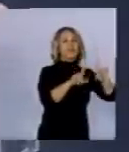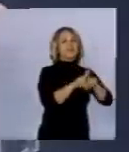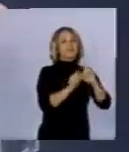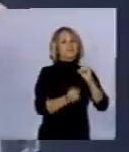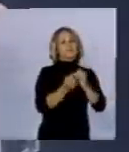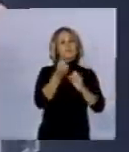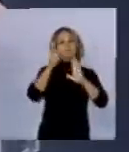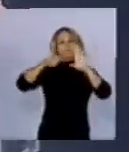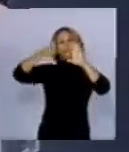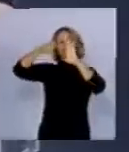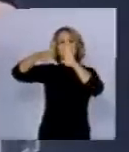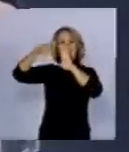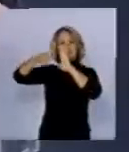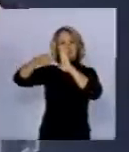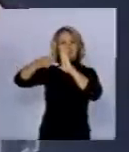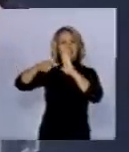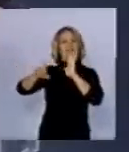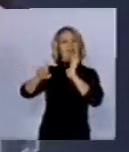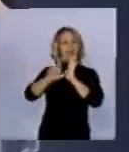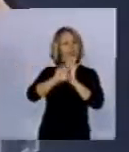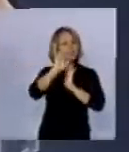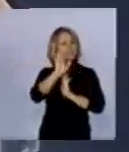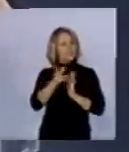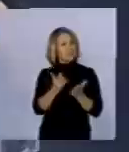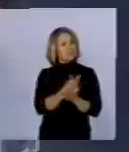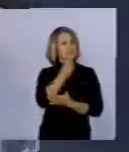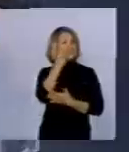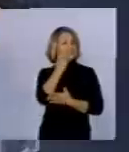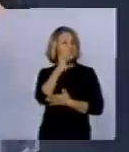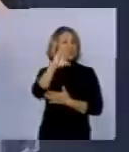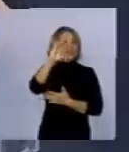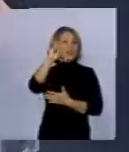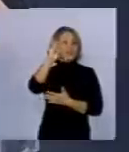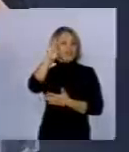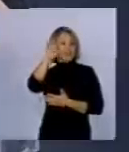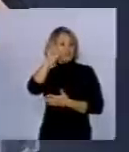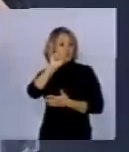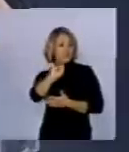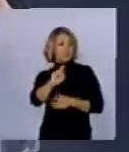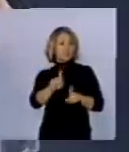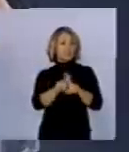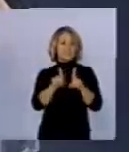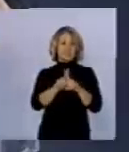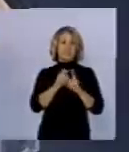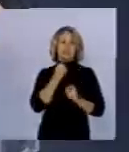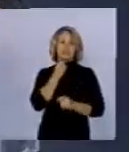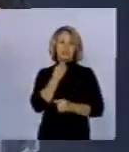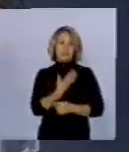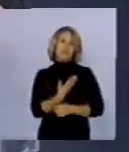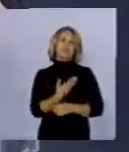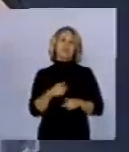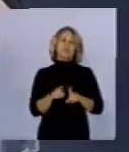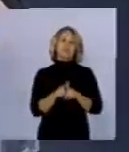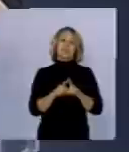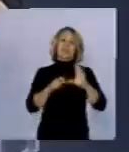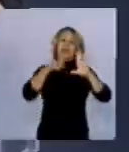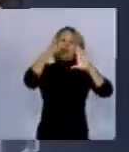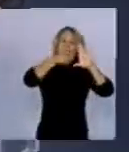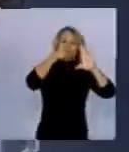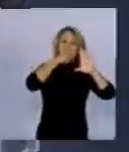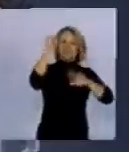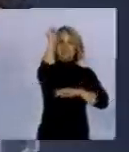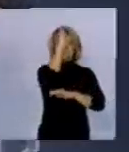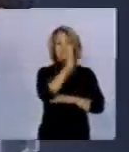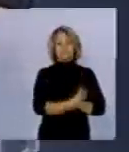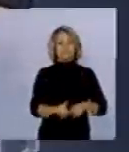e a Lei já está em vigor e a cota é um sucesso a programação nacional e a programação independente já está sendo exibida